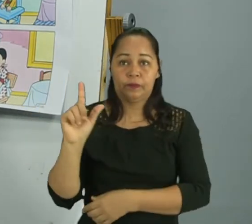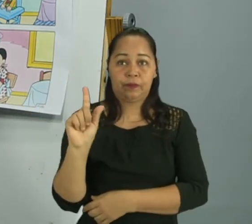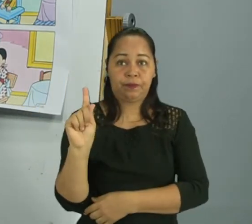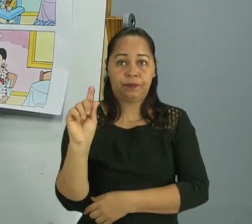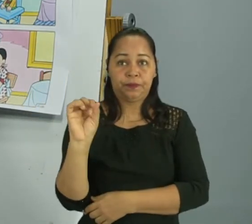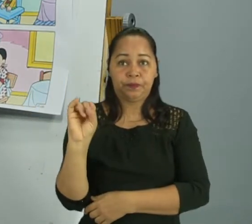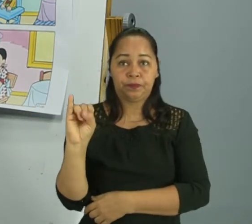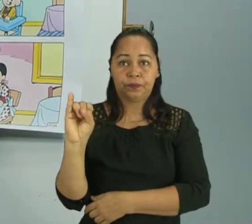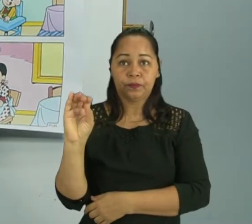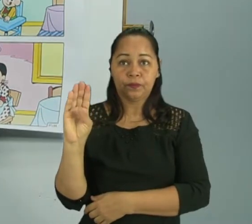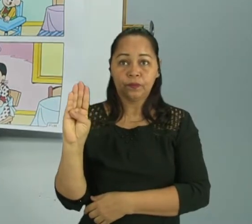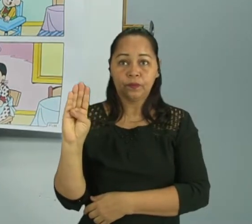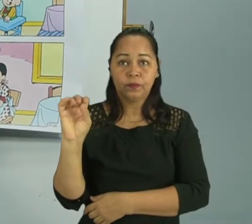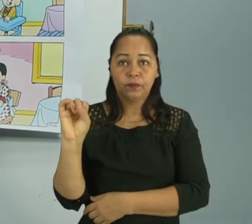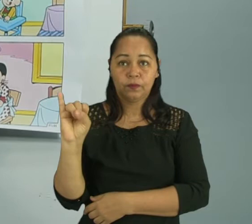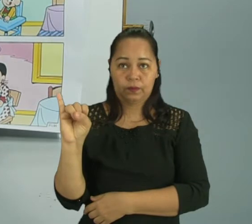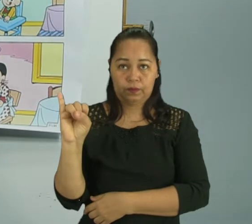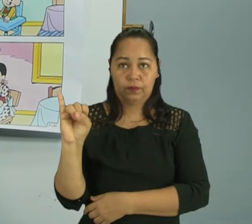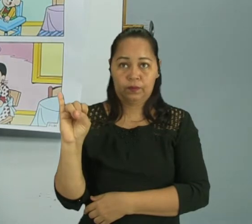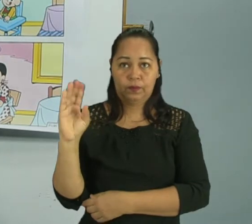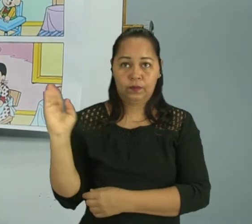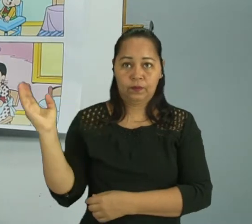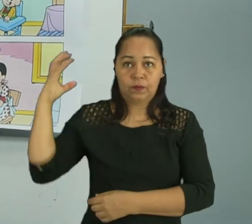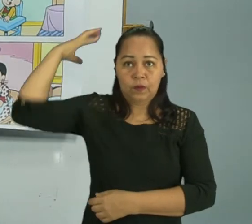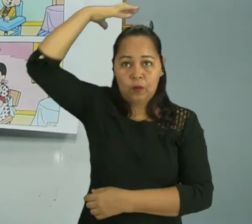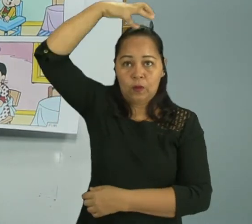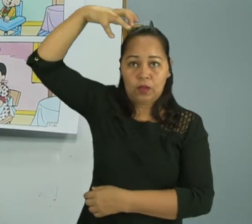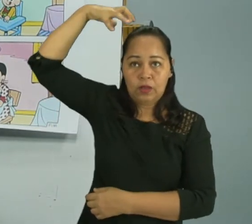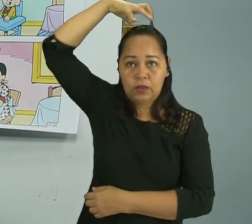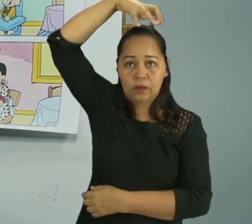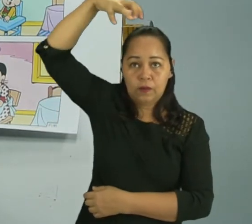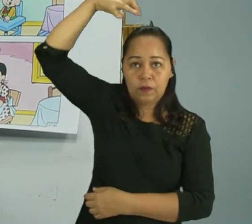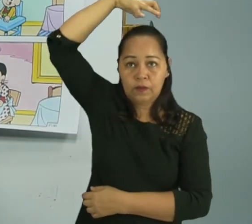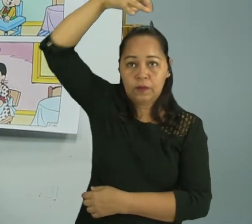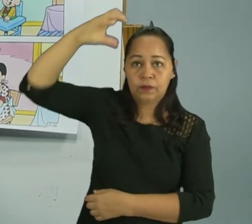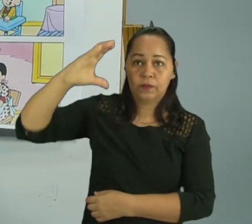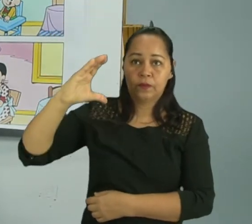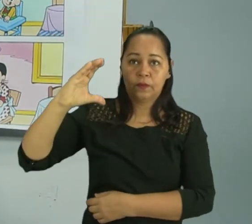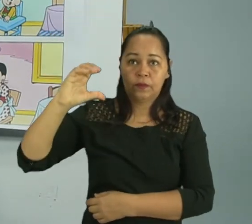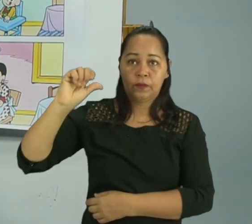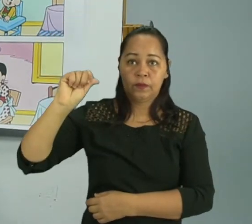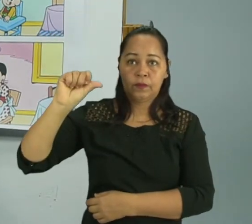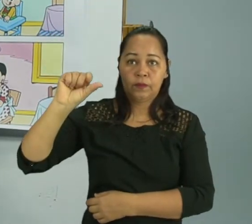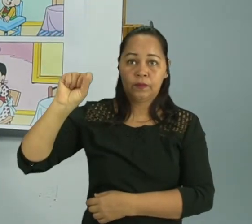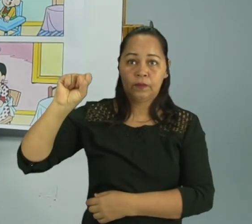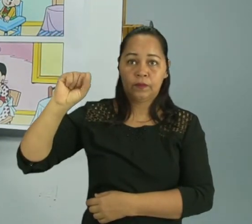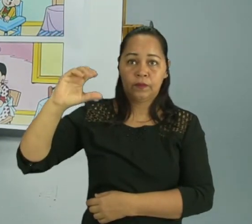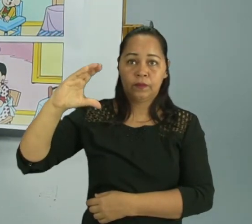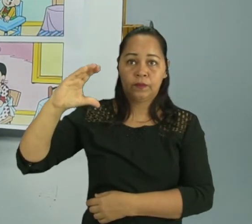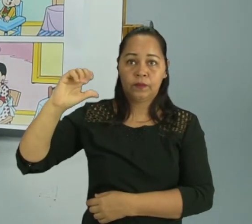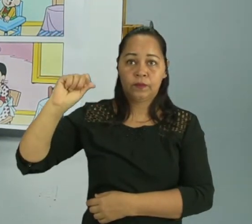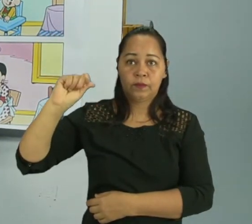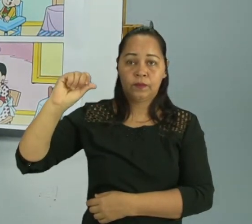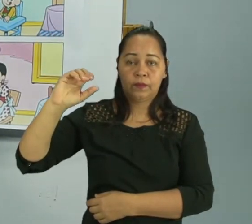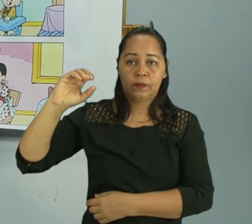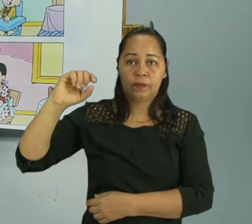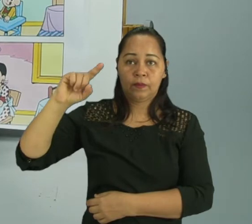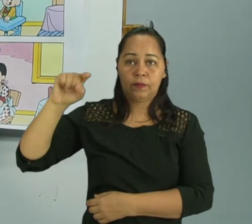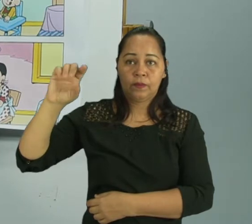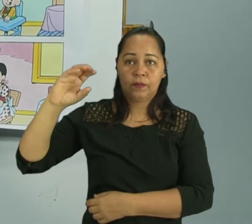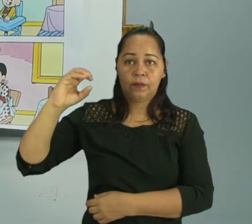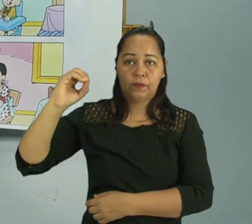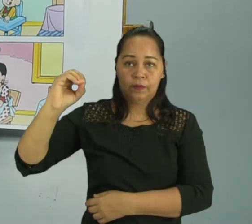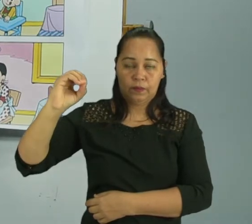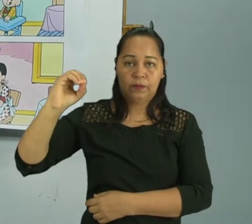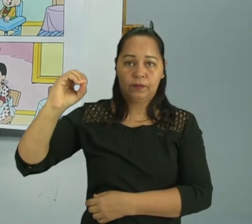gibi, ó, é do Cascão, né? Aí aqui ele coloca o quê, ó? Ele coloca